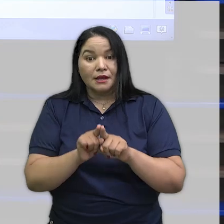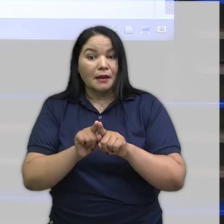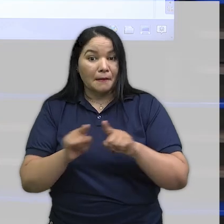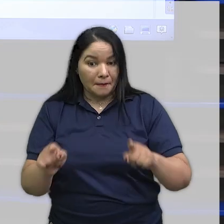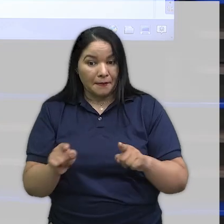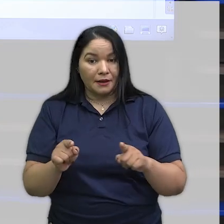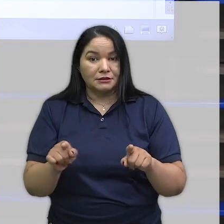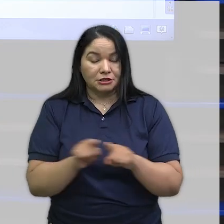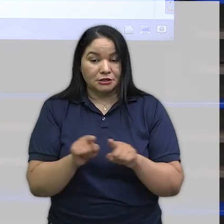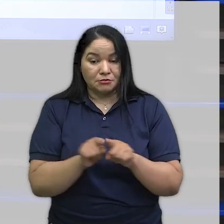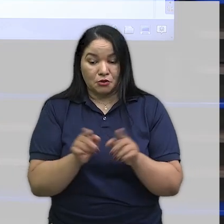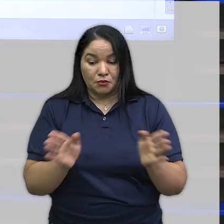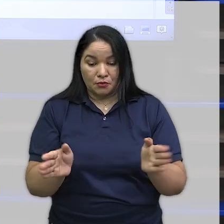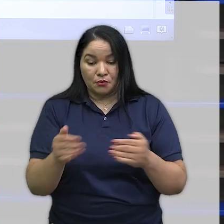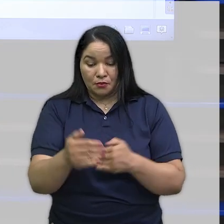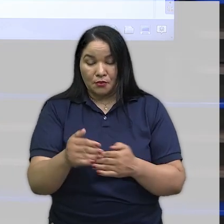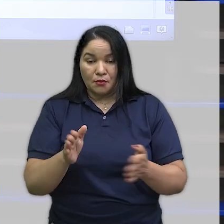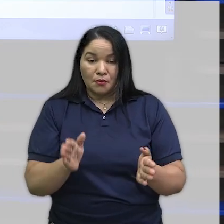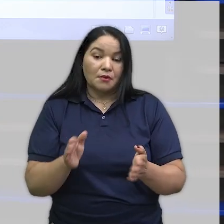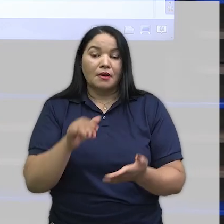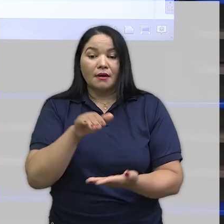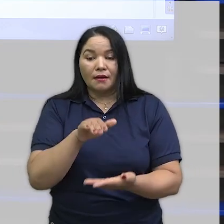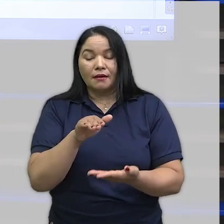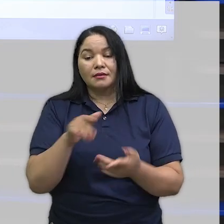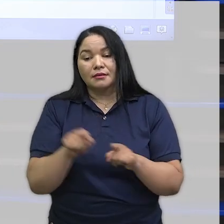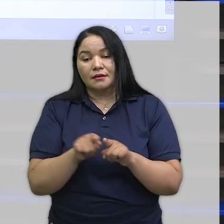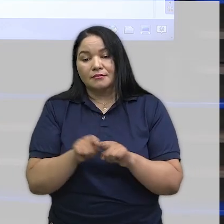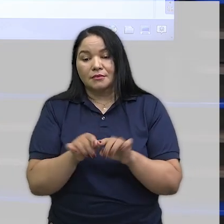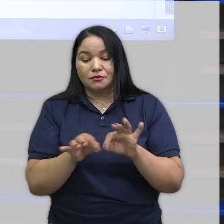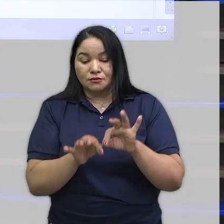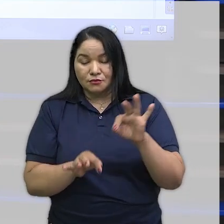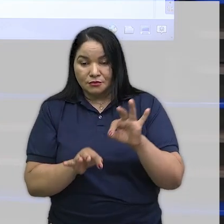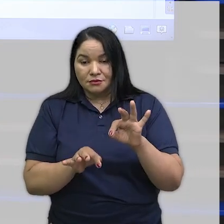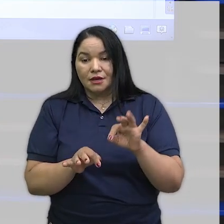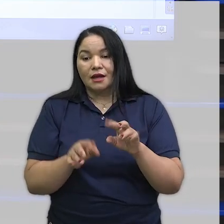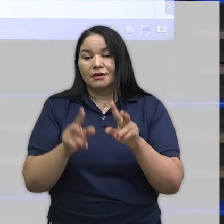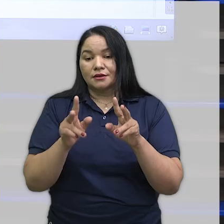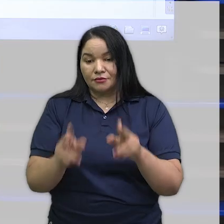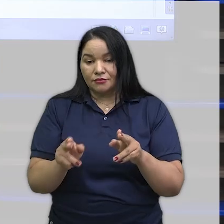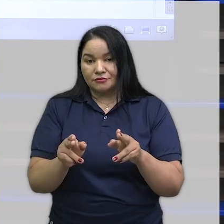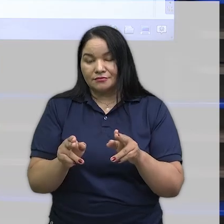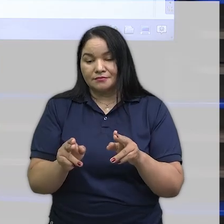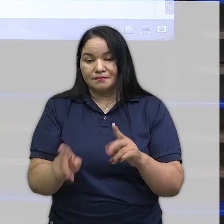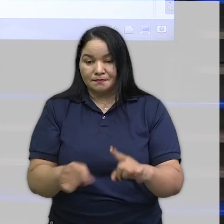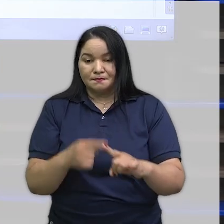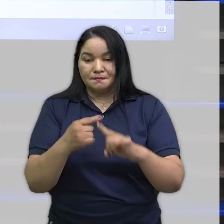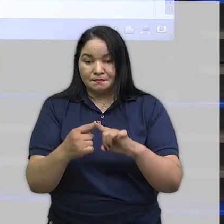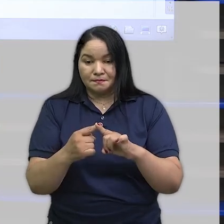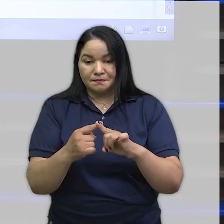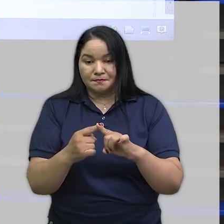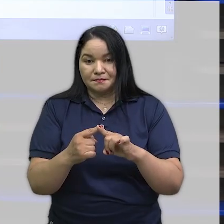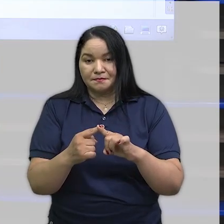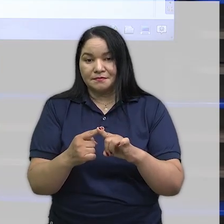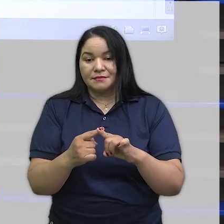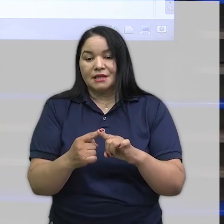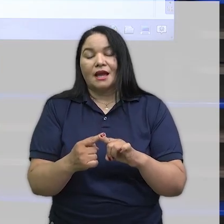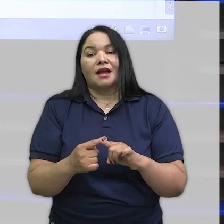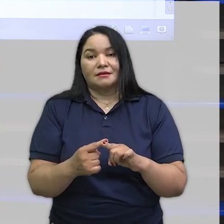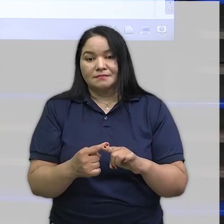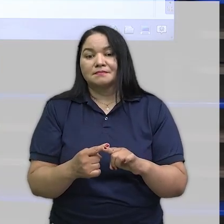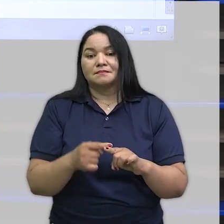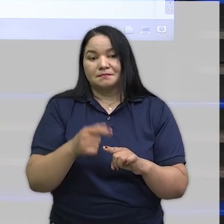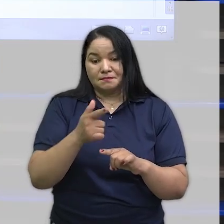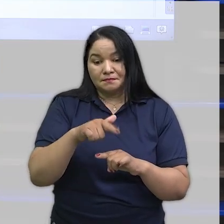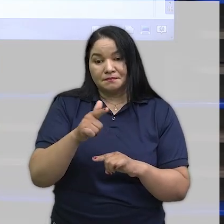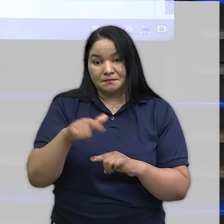mesmas dimensões, ou seja, ele tem as mesmas medidas, então você vai multiplicar essa medida por ela mesma 3 vezes, ou